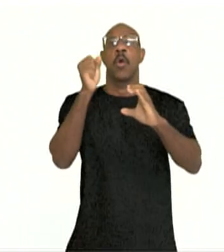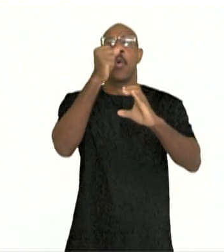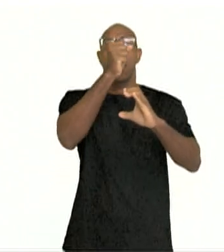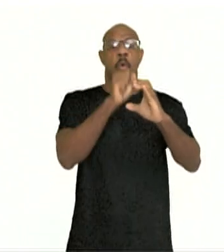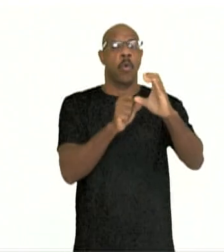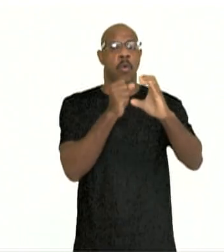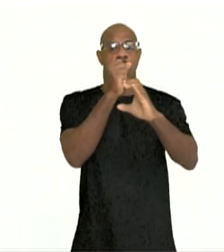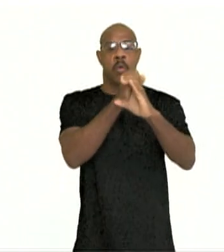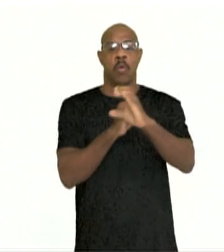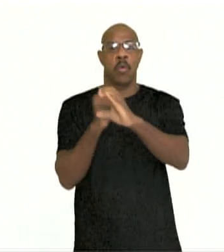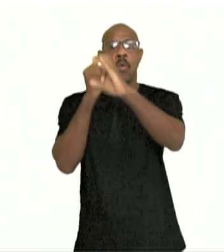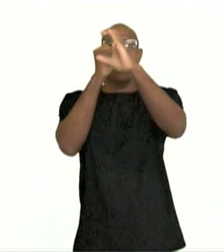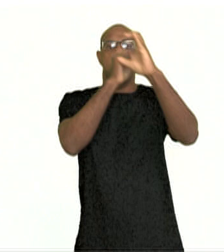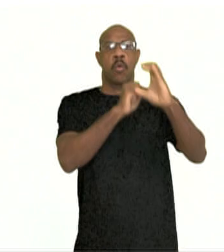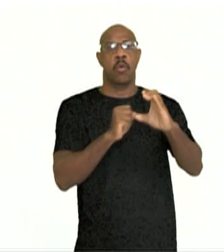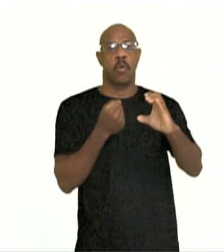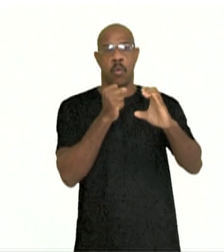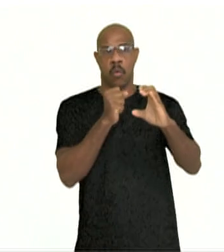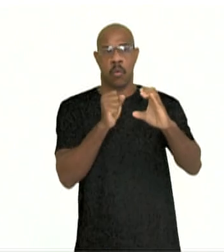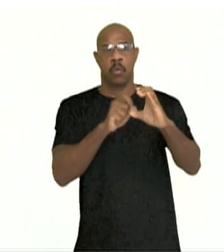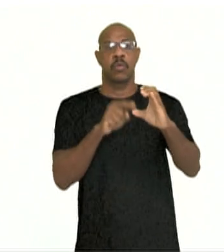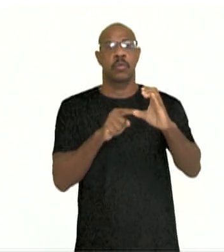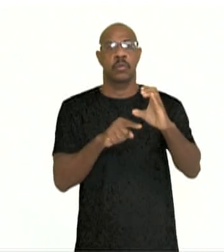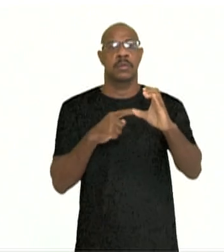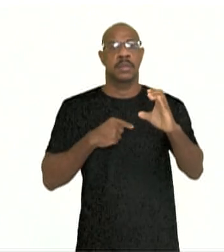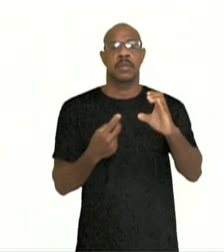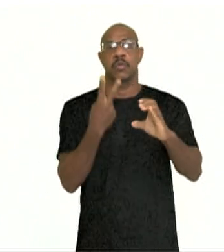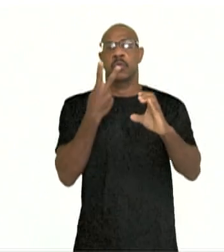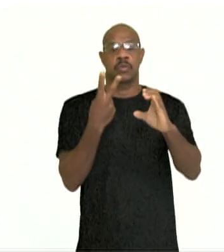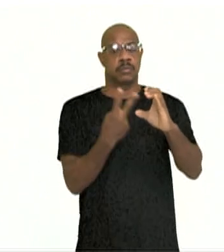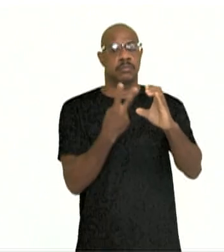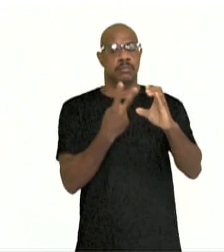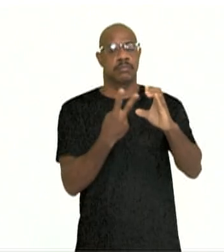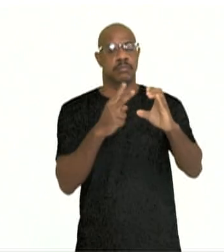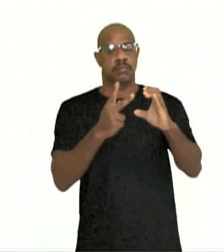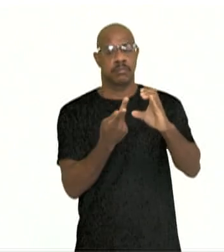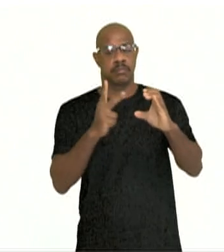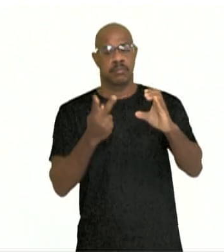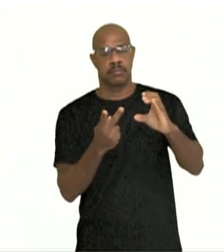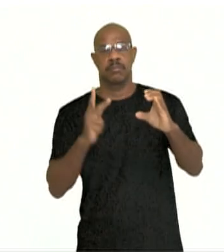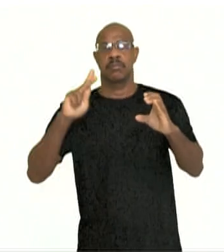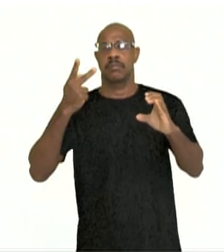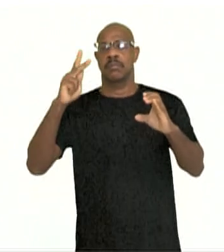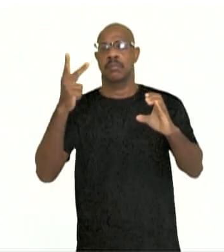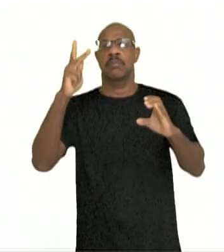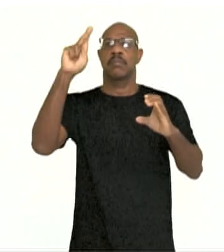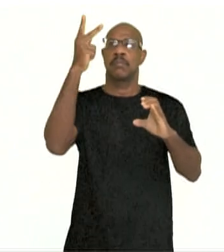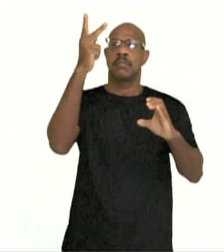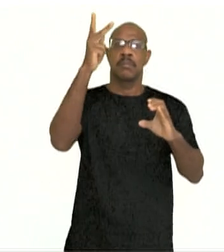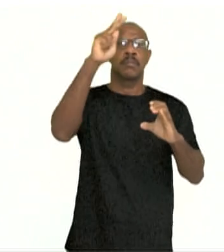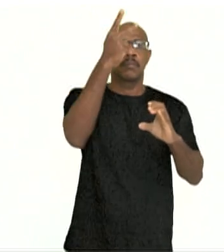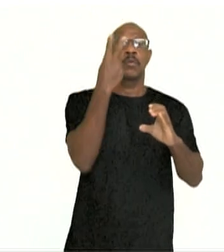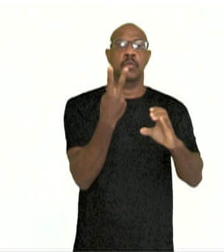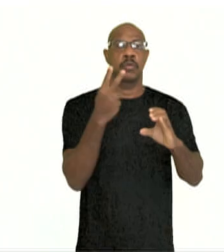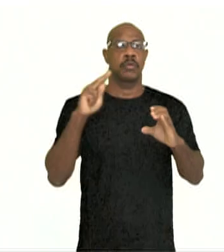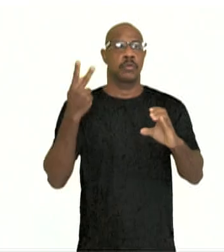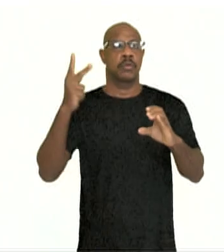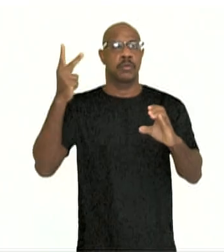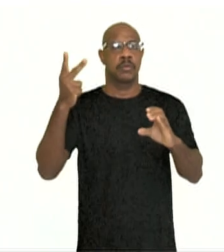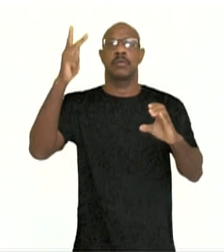carbonos, C8, e cada carbono com 2 hidrogênios, totalizando 16 hidrogênios. Está aqui, então, a